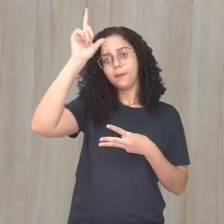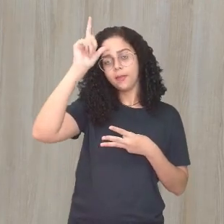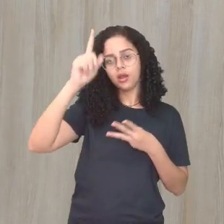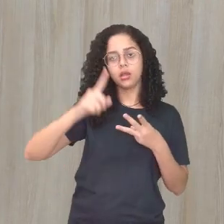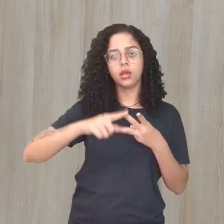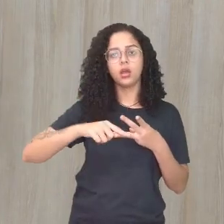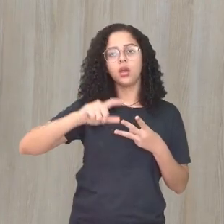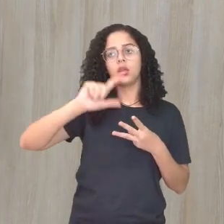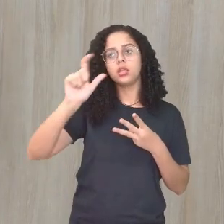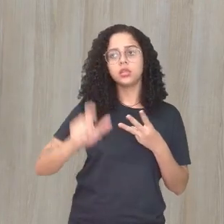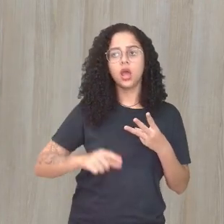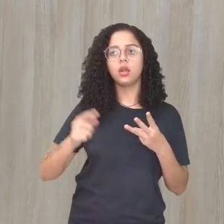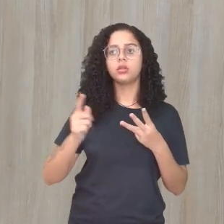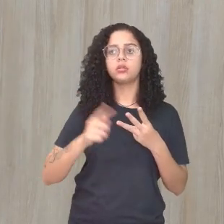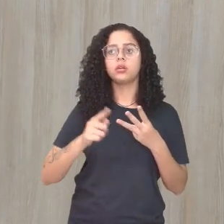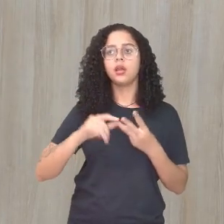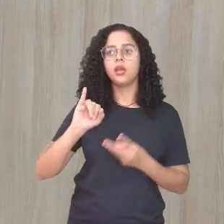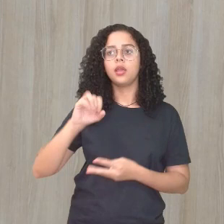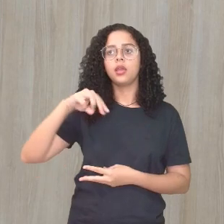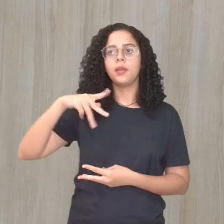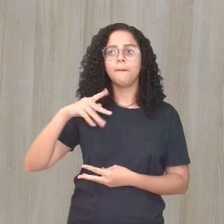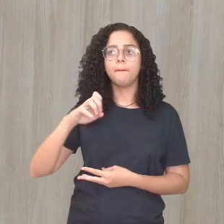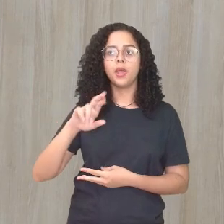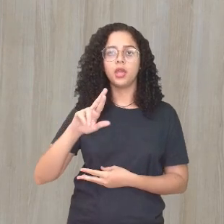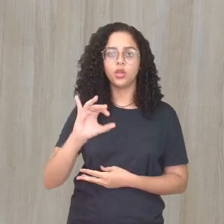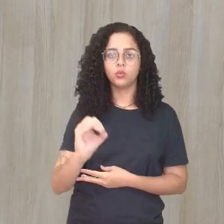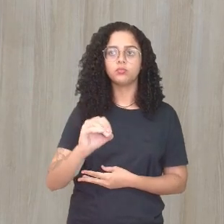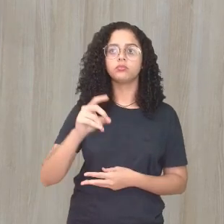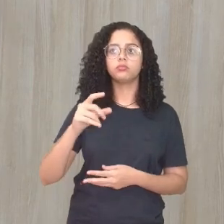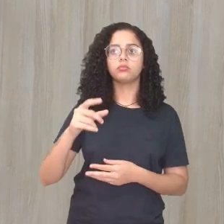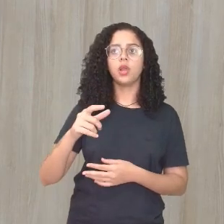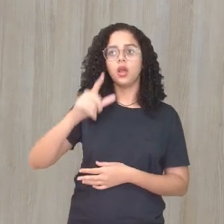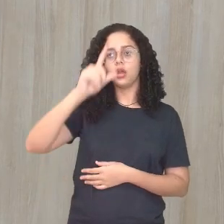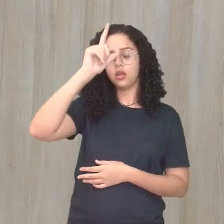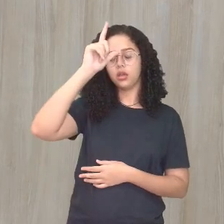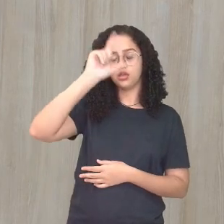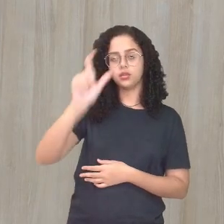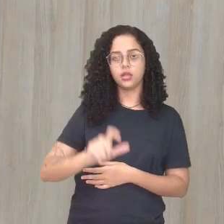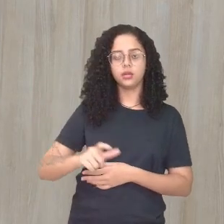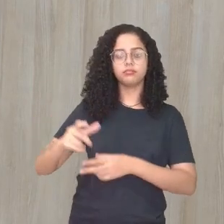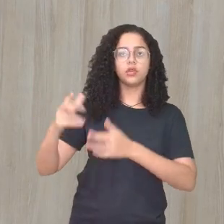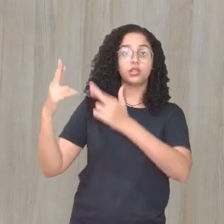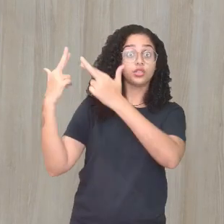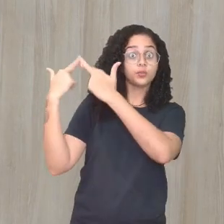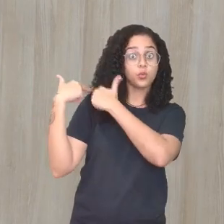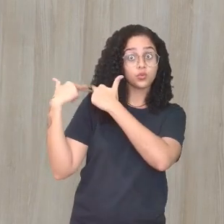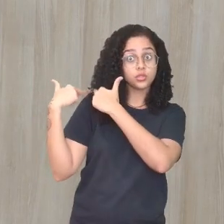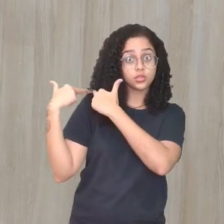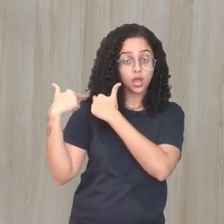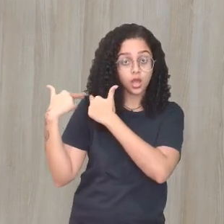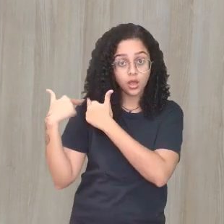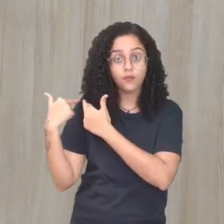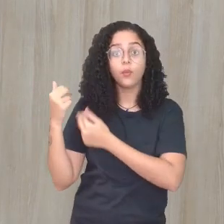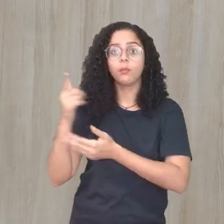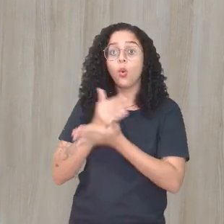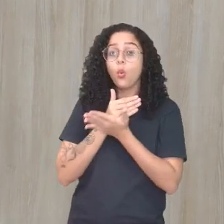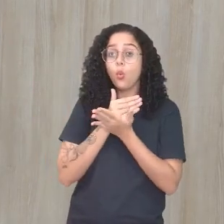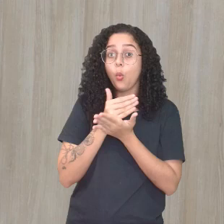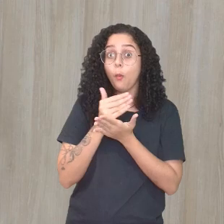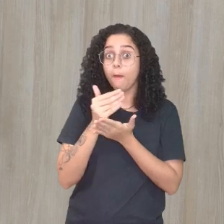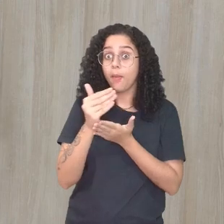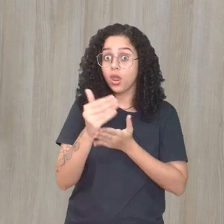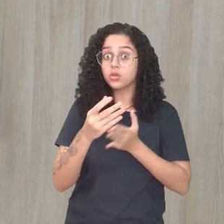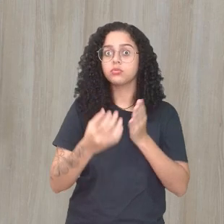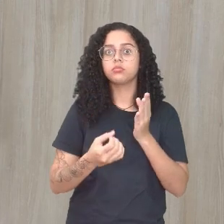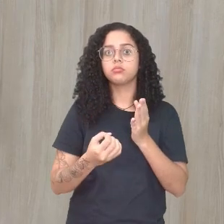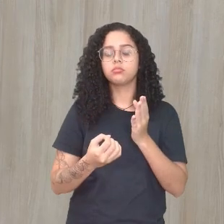a Alemanha foi a grande responsabilizada, né, considerada a grande responsável pelo início, né,